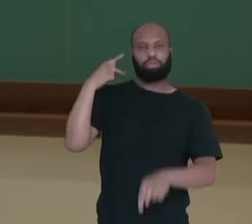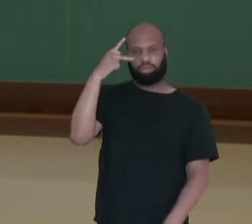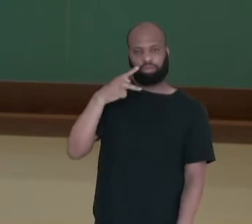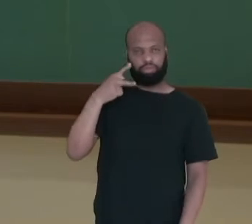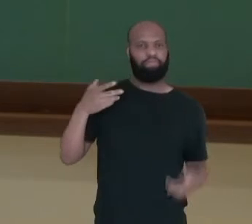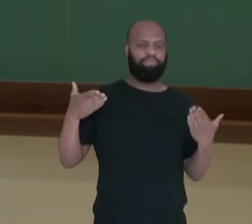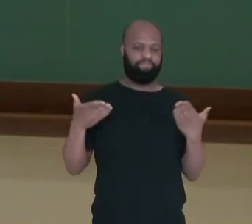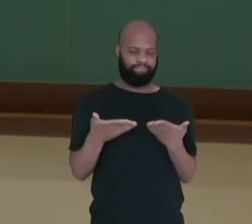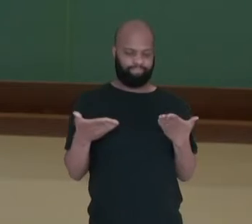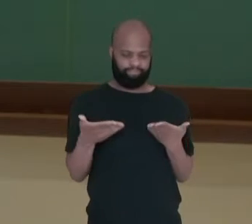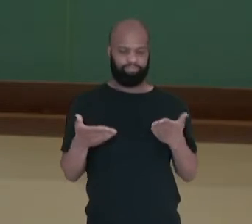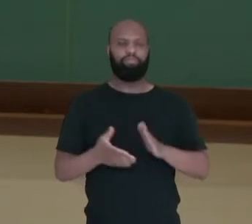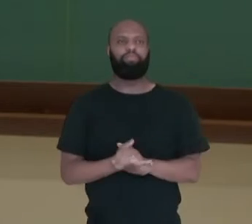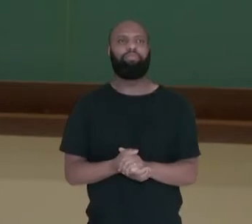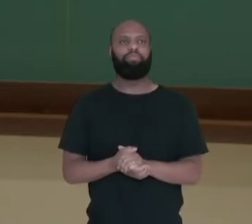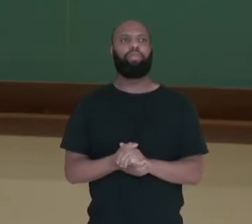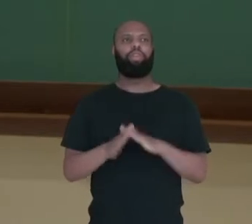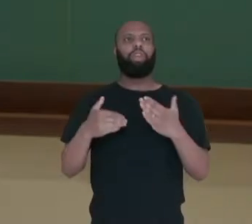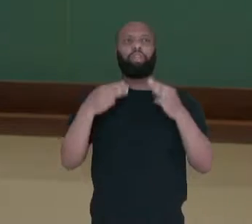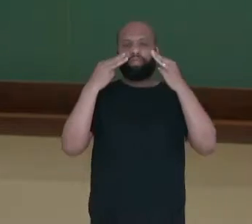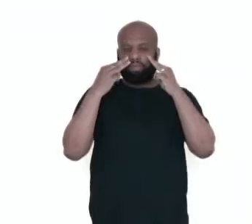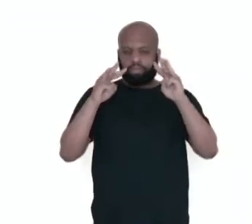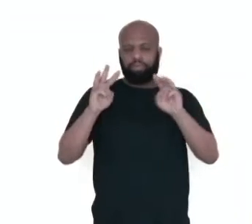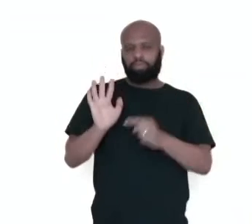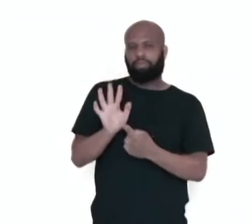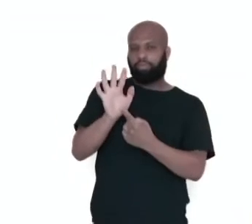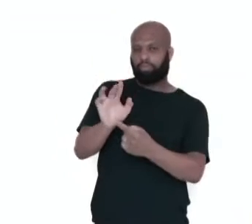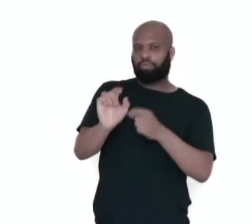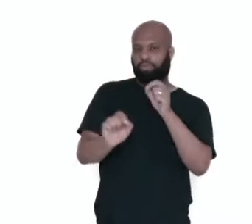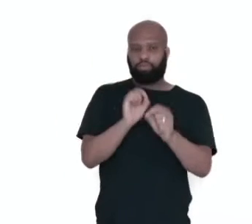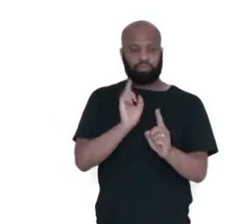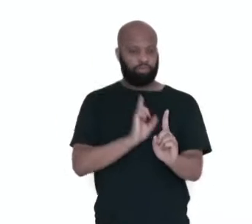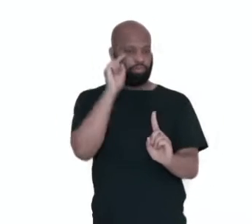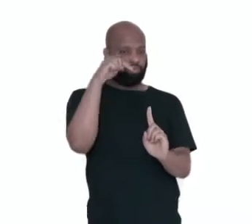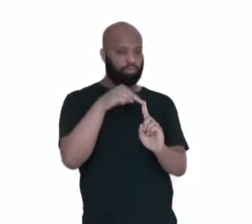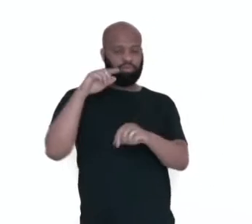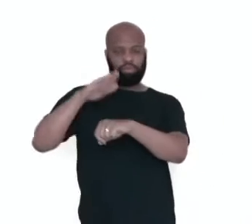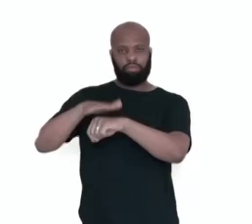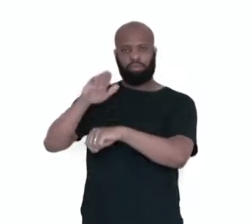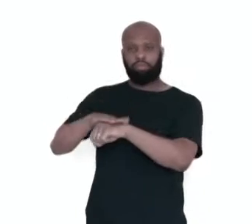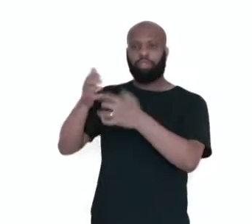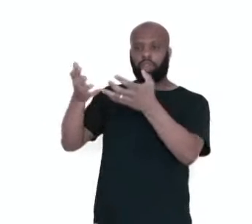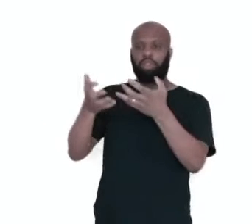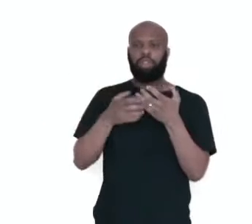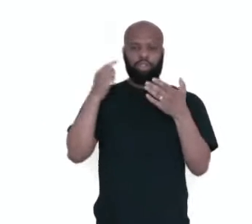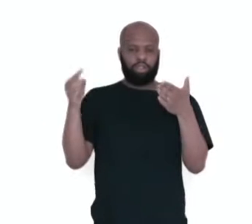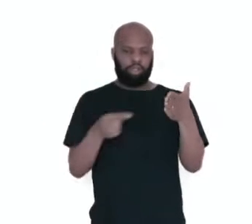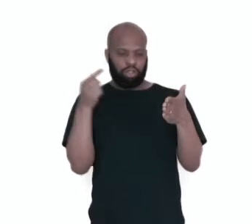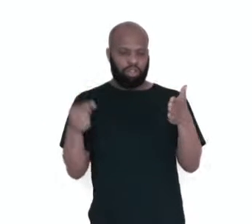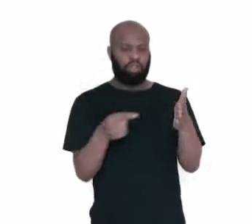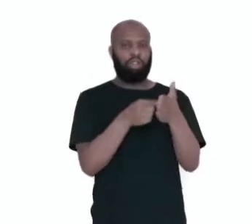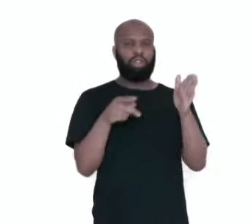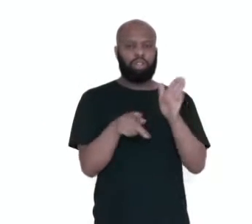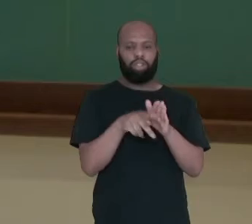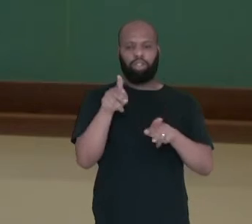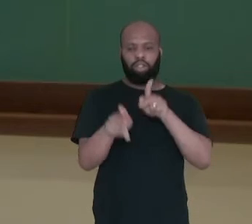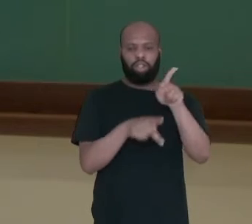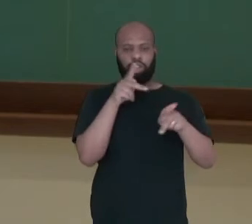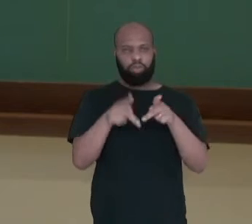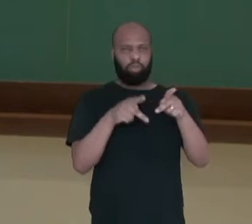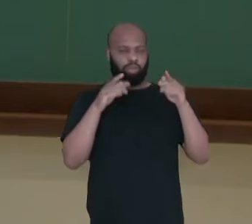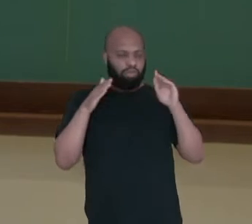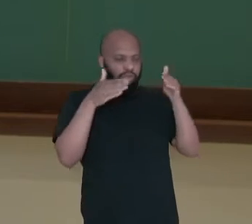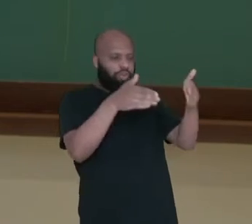na nossa época. Estaria Maquiavel revelando suas intenções, querendo acertar o povo, mirou no príncipe? E aí,